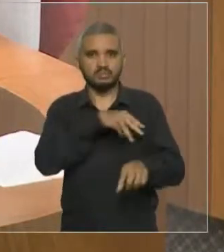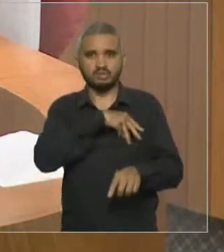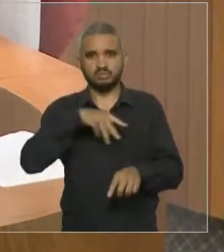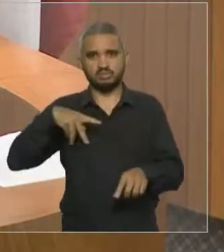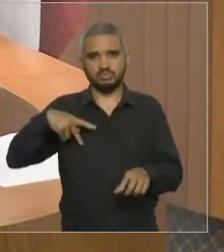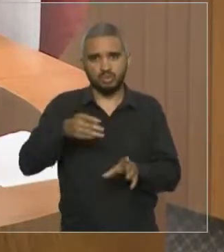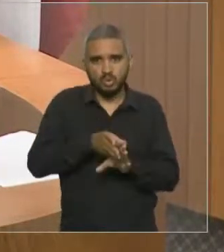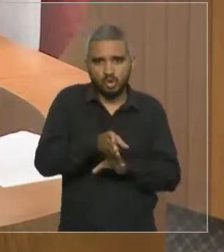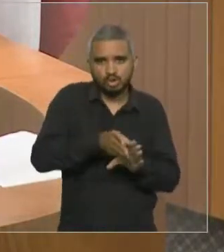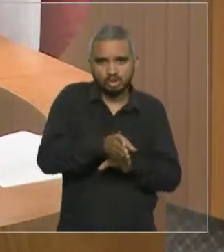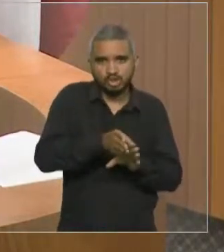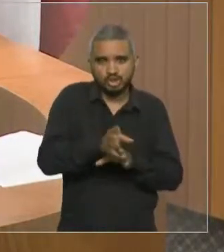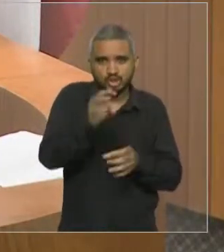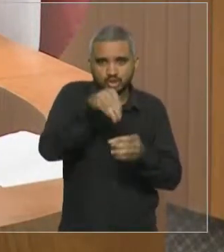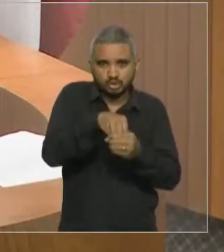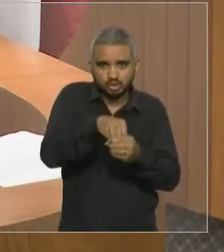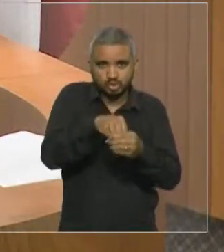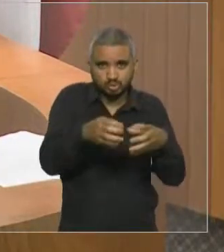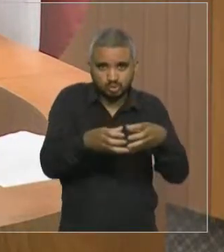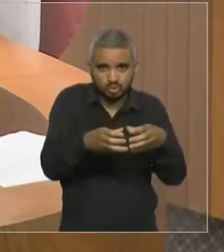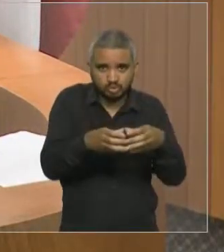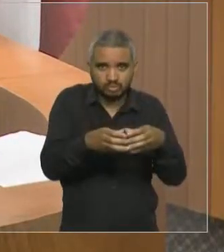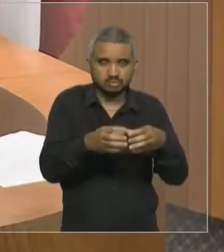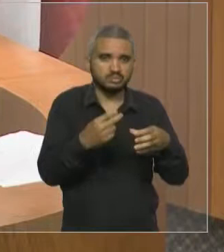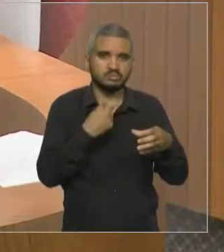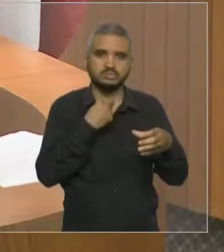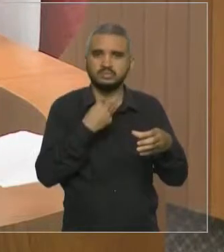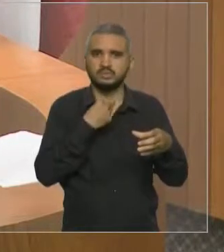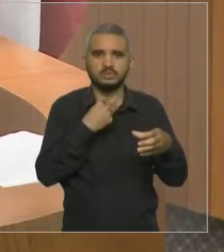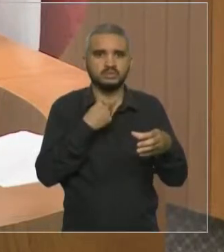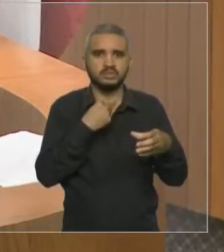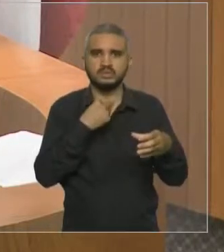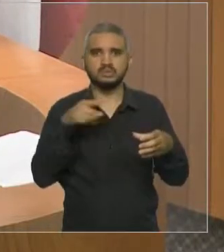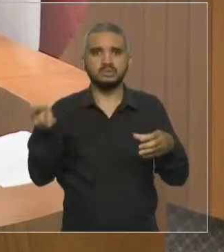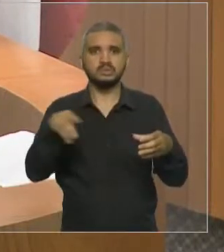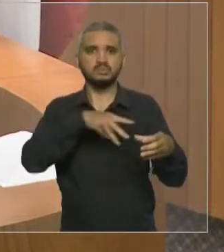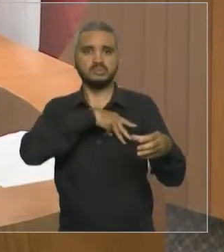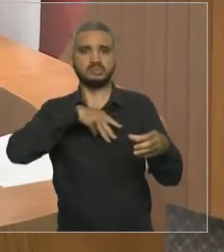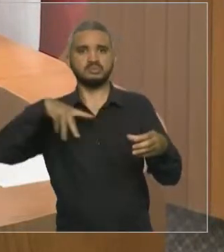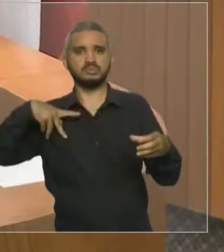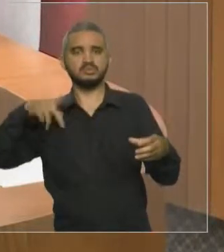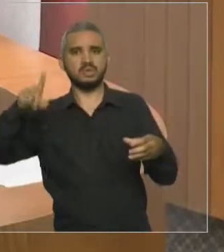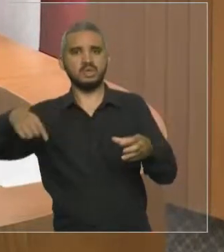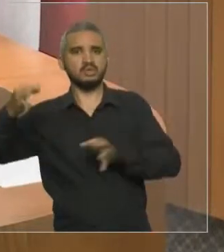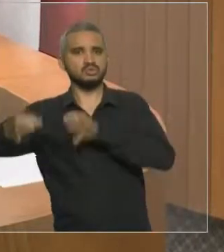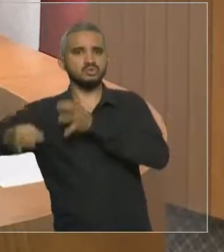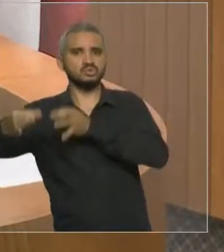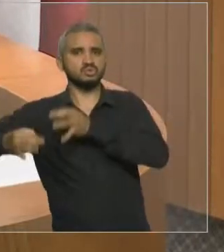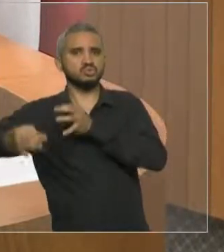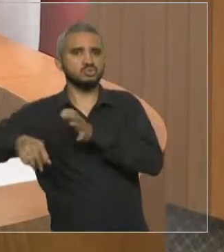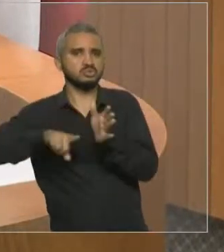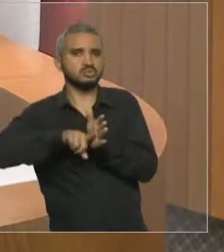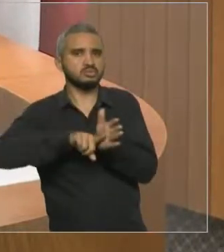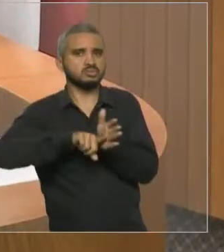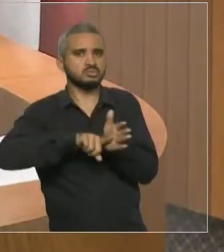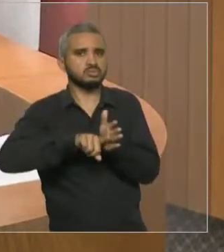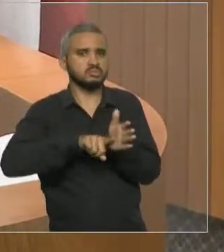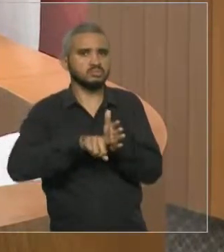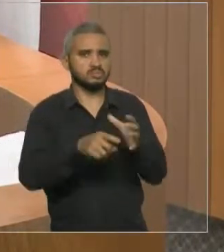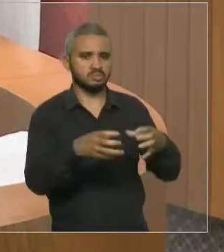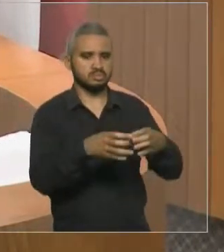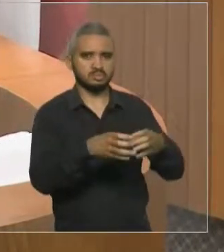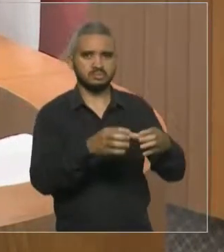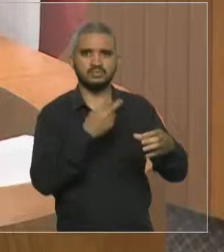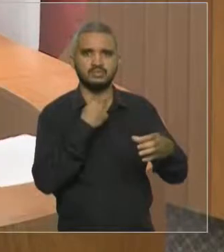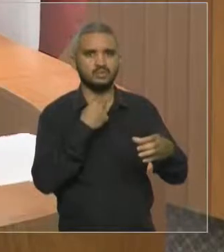público a função essencial à justiça termina exercem um papel de fiscalização então ele não pode estar dentro do fundo do conselho do fundo